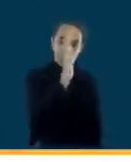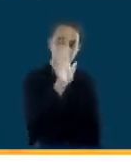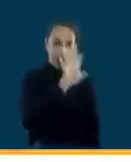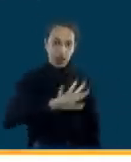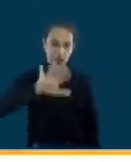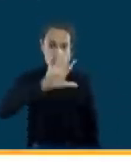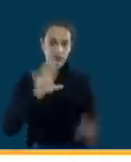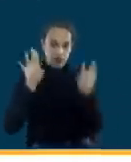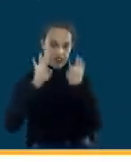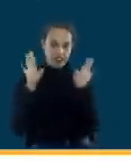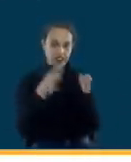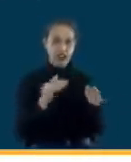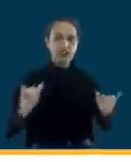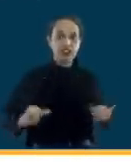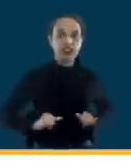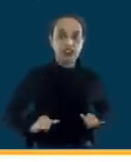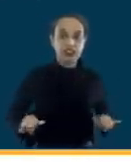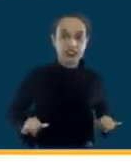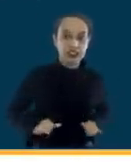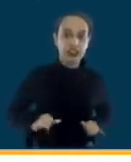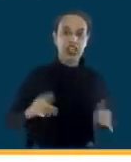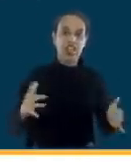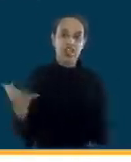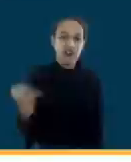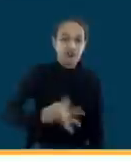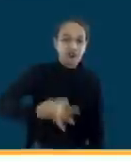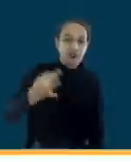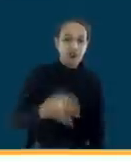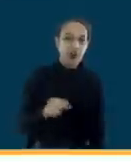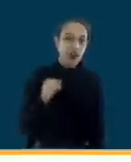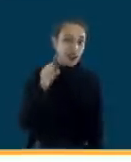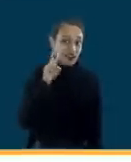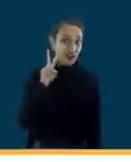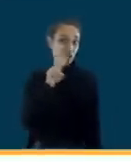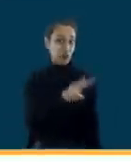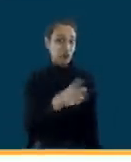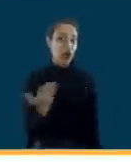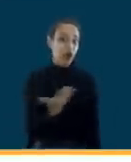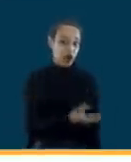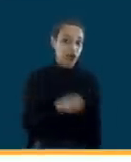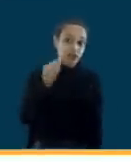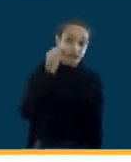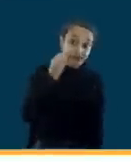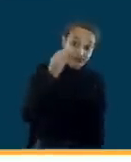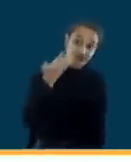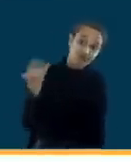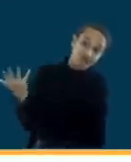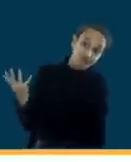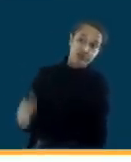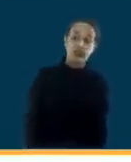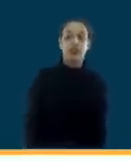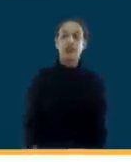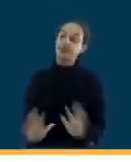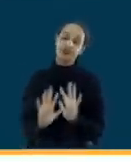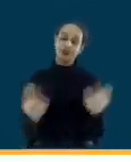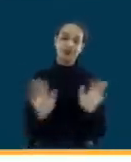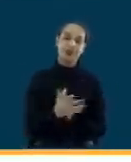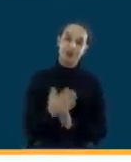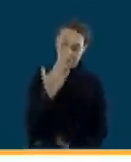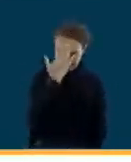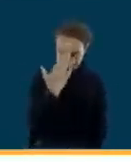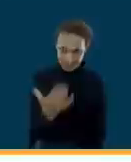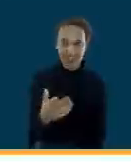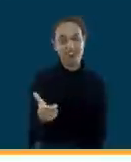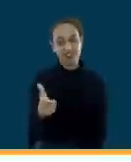para o sofrimento e para a dor, que é o que nós estamos vivendo nesse momento. Era isso e muito obrigado mais uma vez